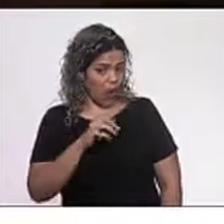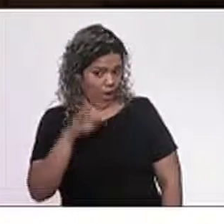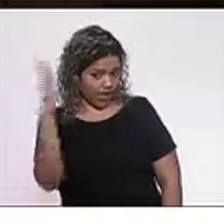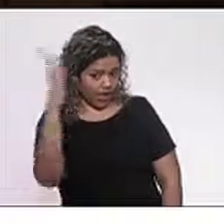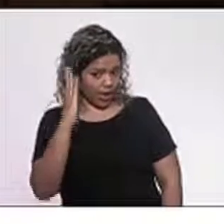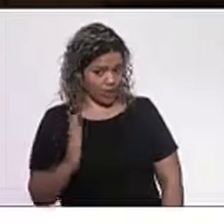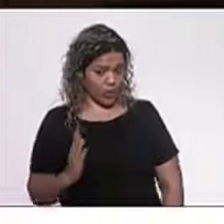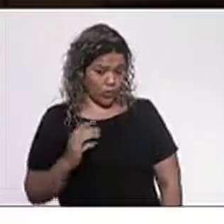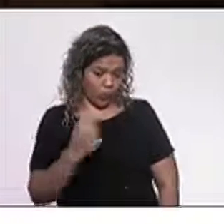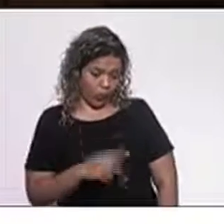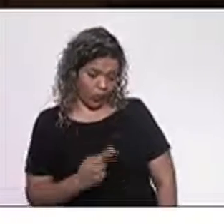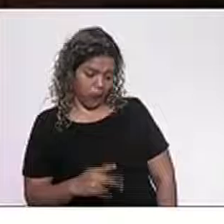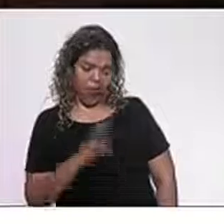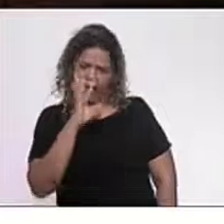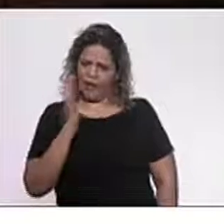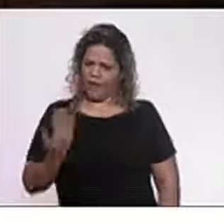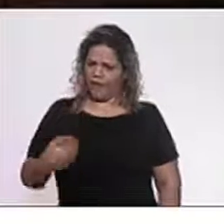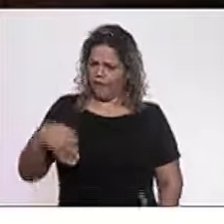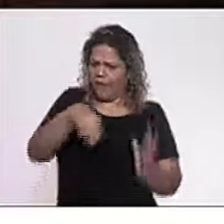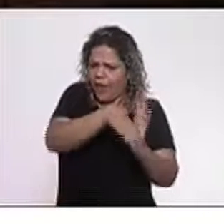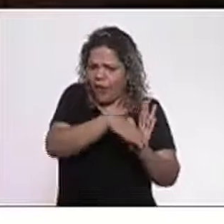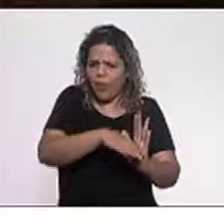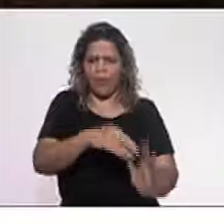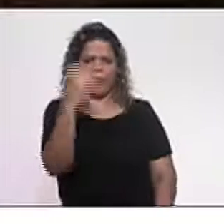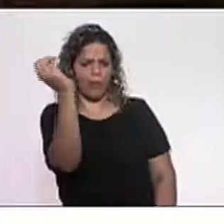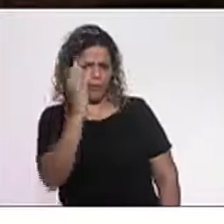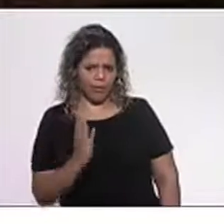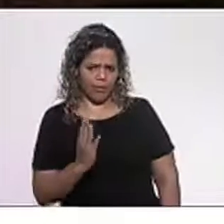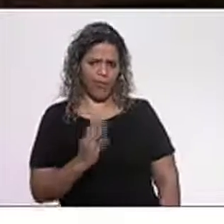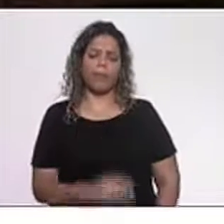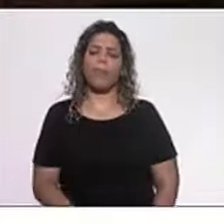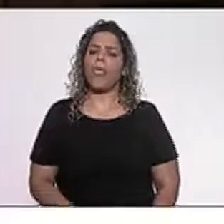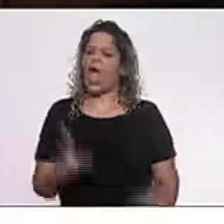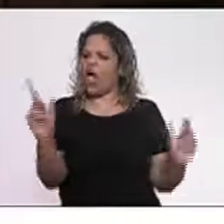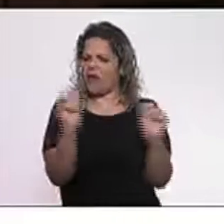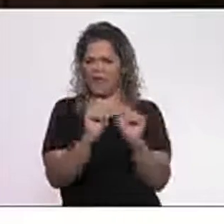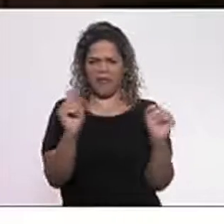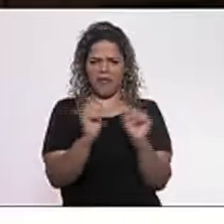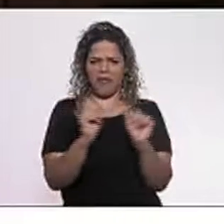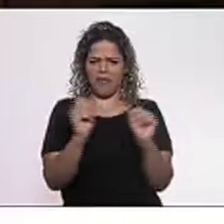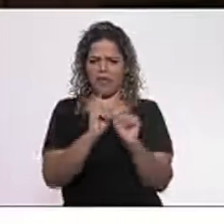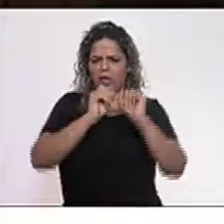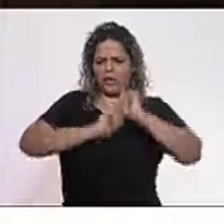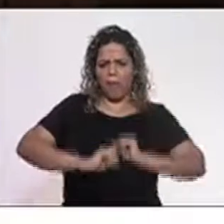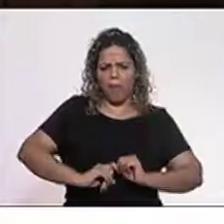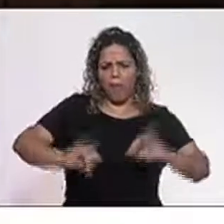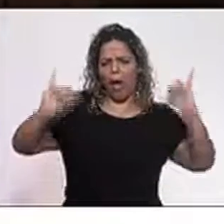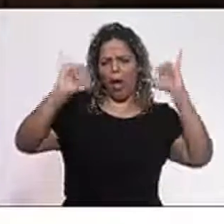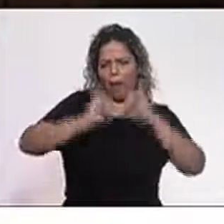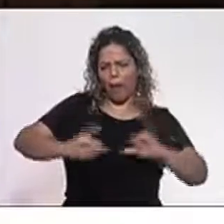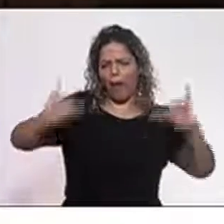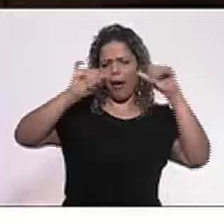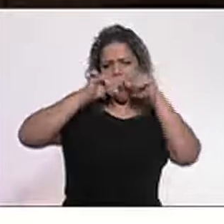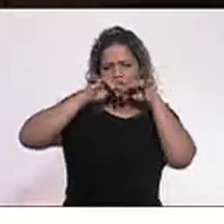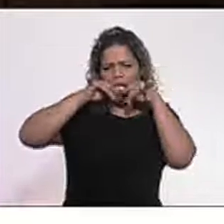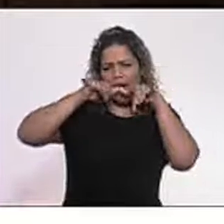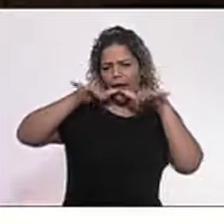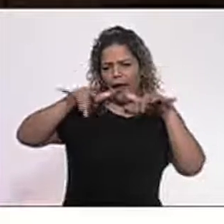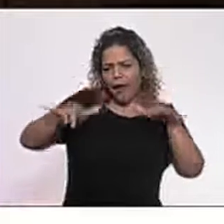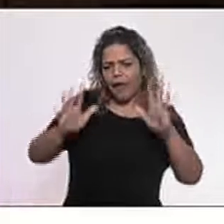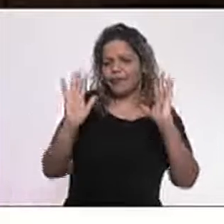brasileiro, ele veio para o Brasil, fez a sua matéria, que já